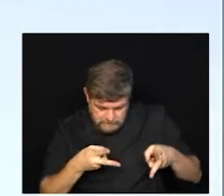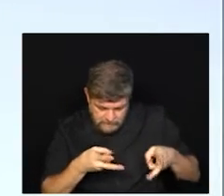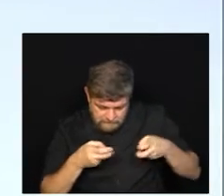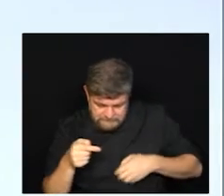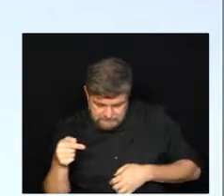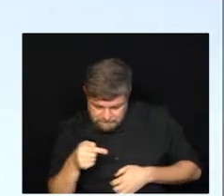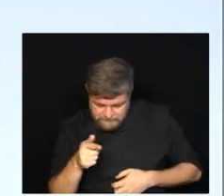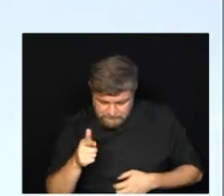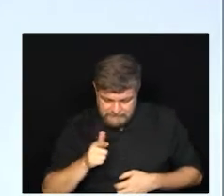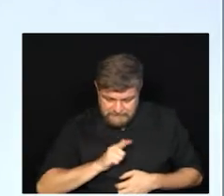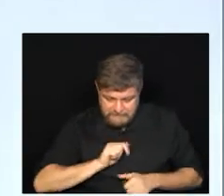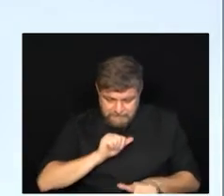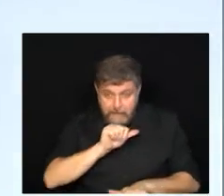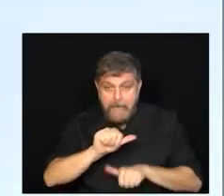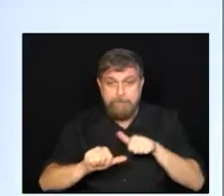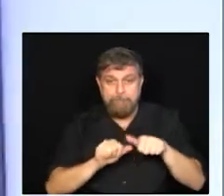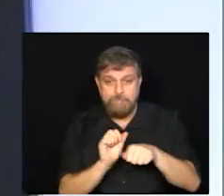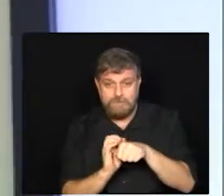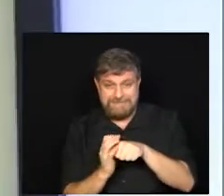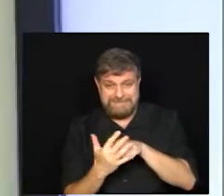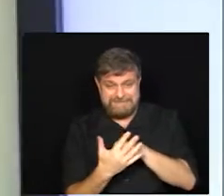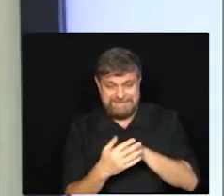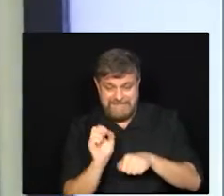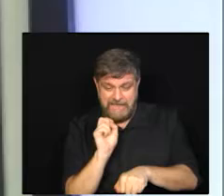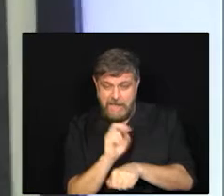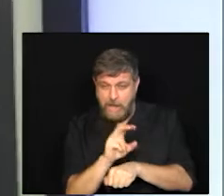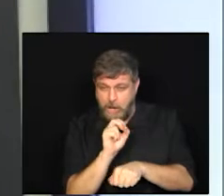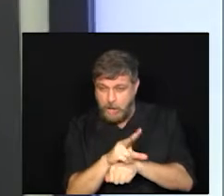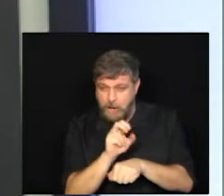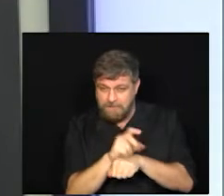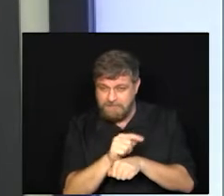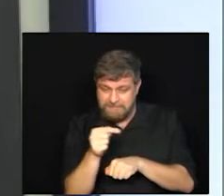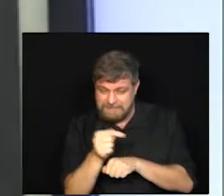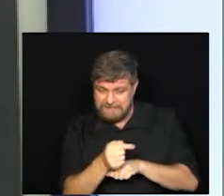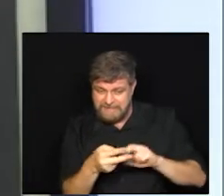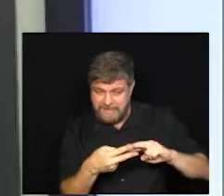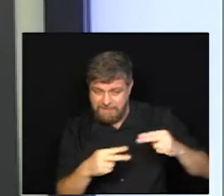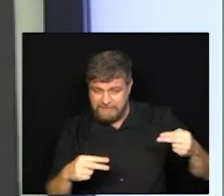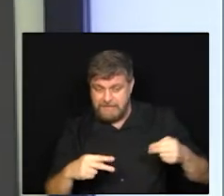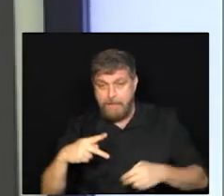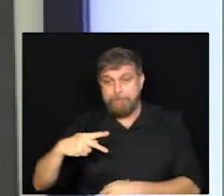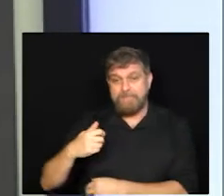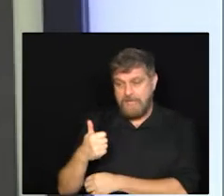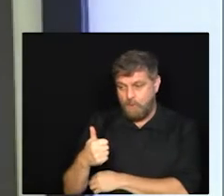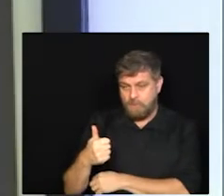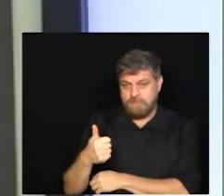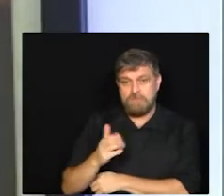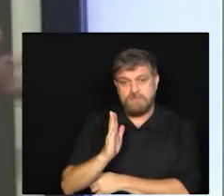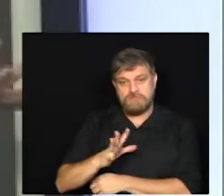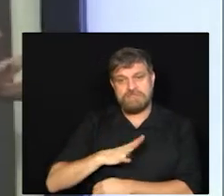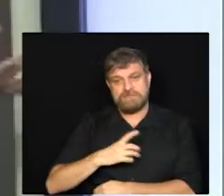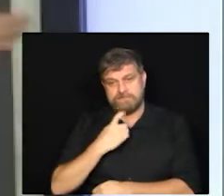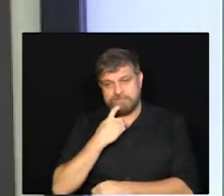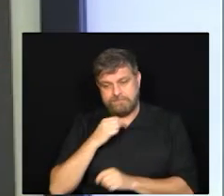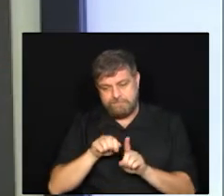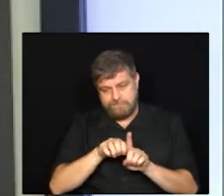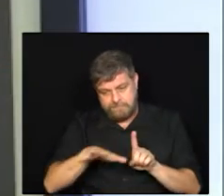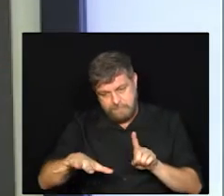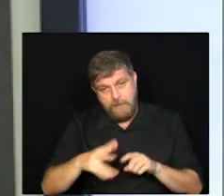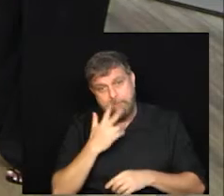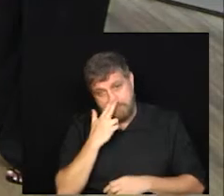na espícula do vírus, que mostra se essa variante P1 chegou em Campinas, que parece que